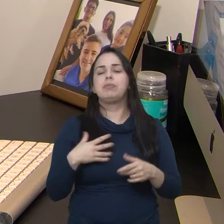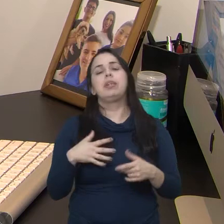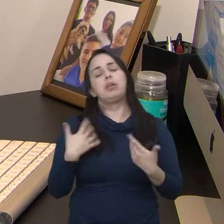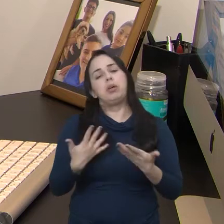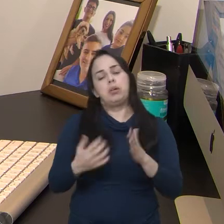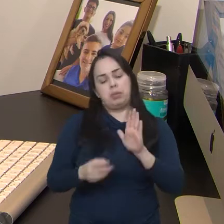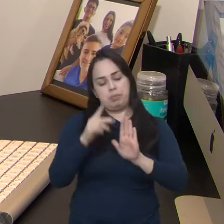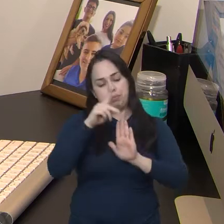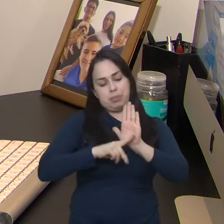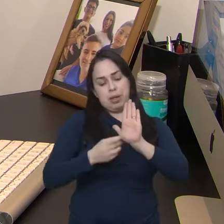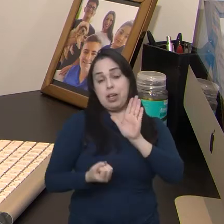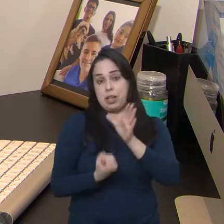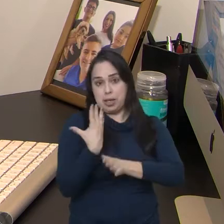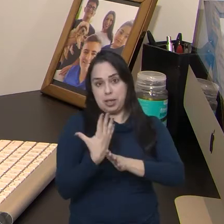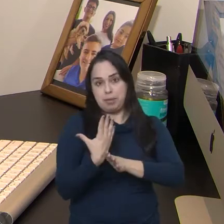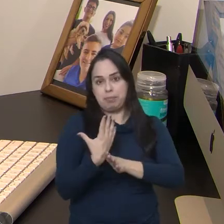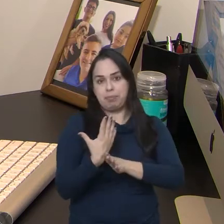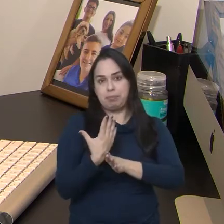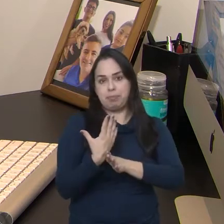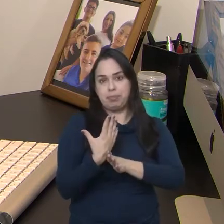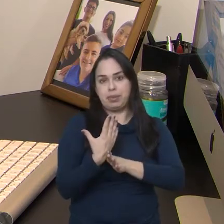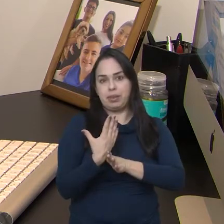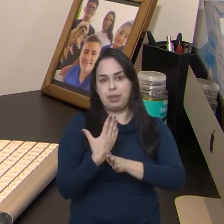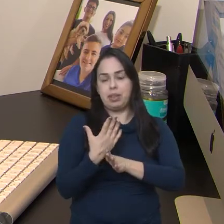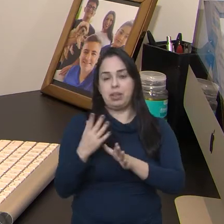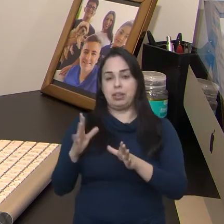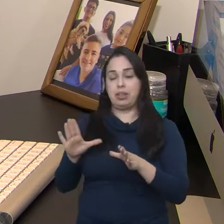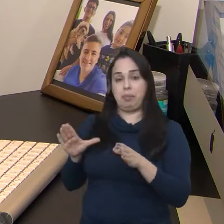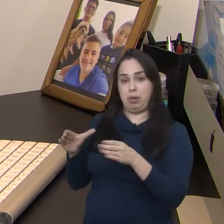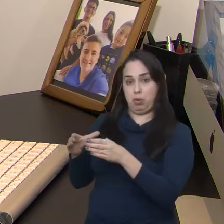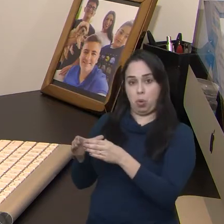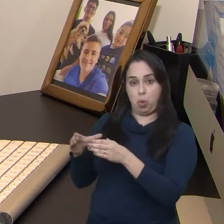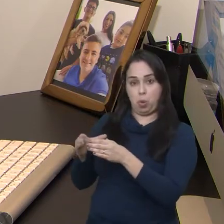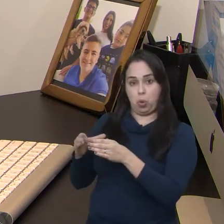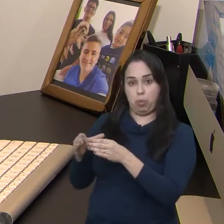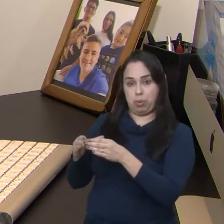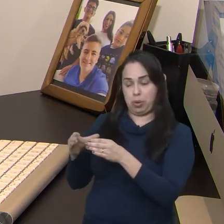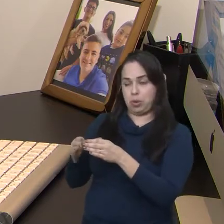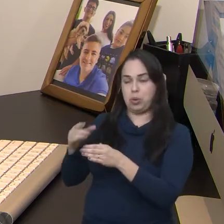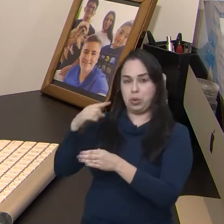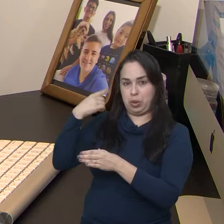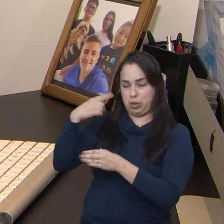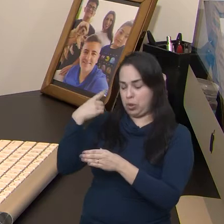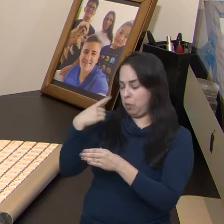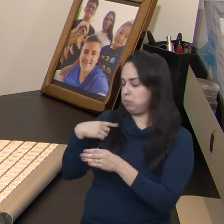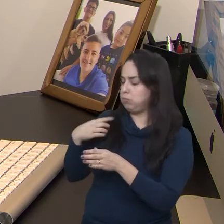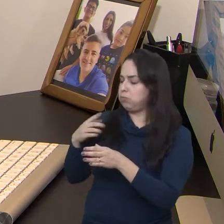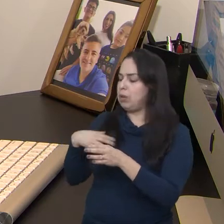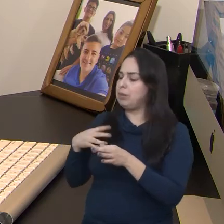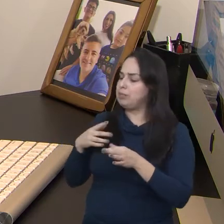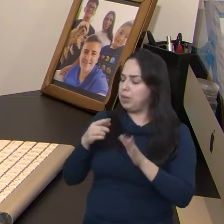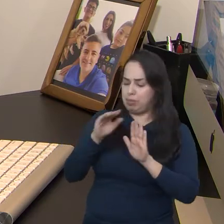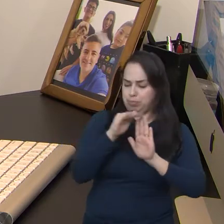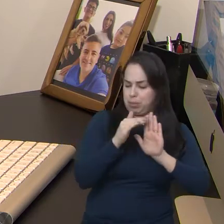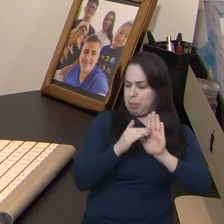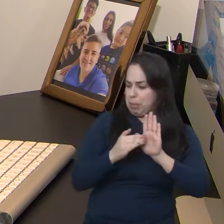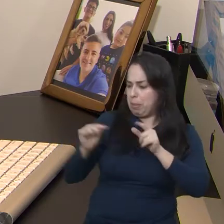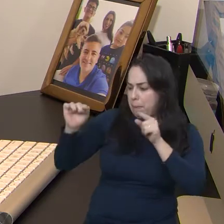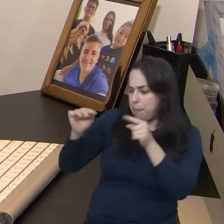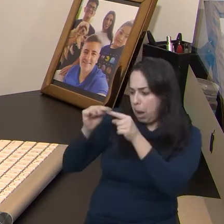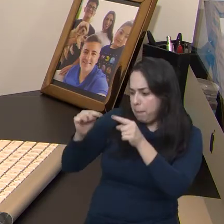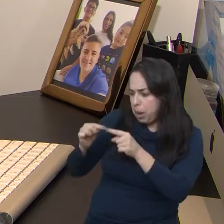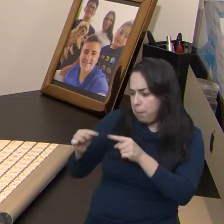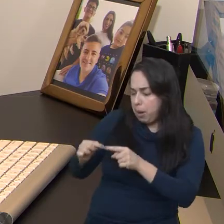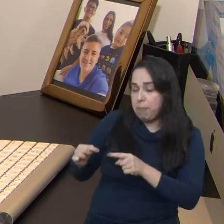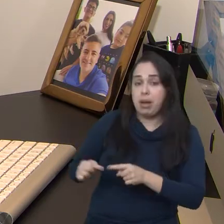um projeto, a gente traz essa ideia para o corpo técnico jurídico aqui do gabinete, a gente procura atender